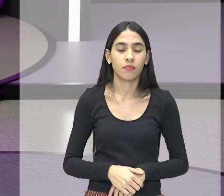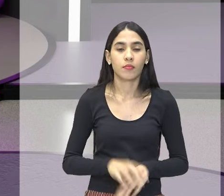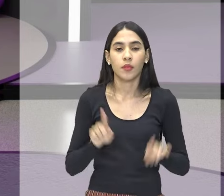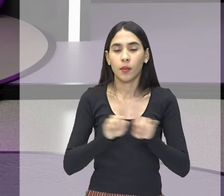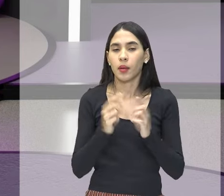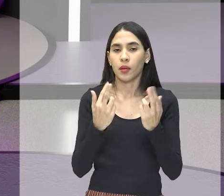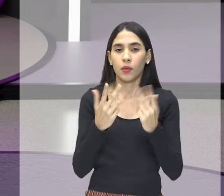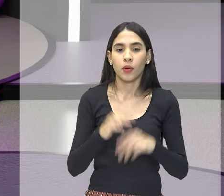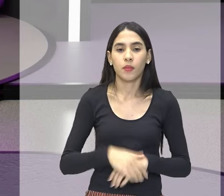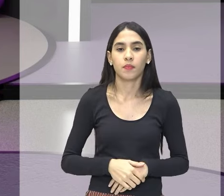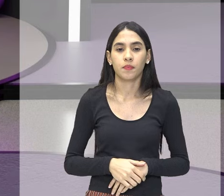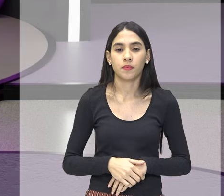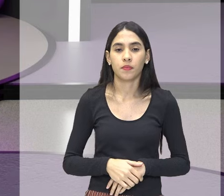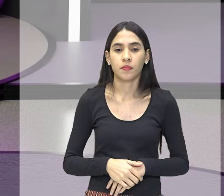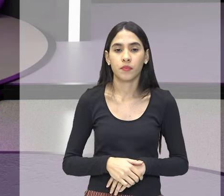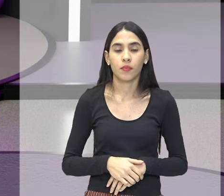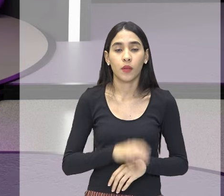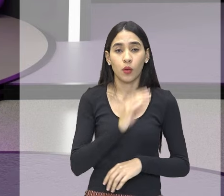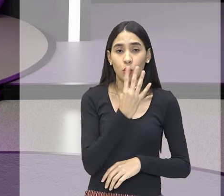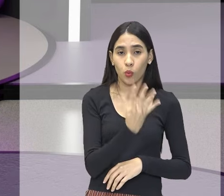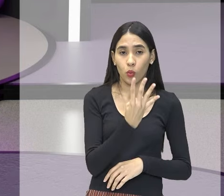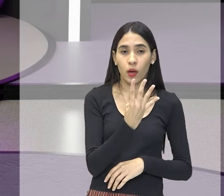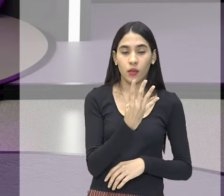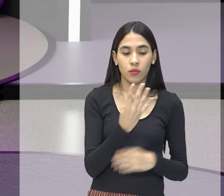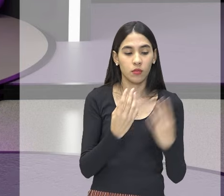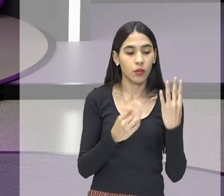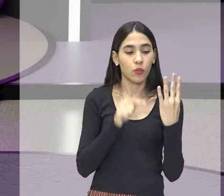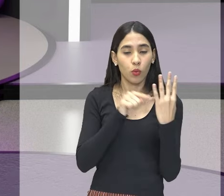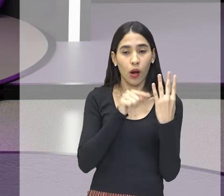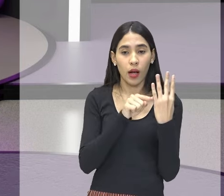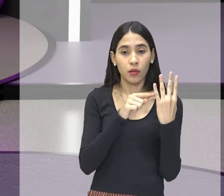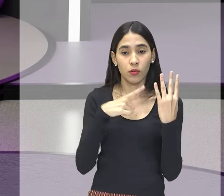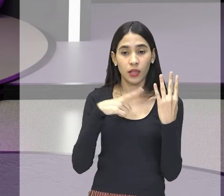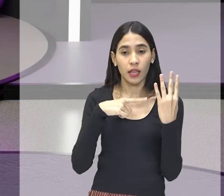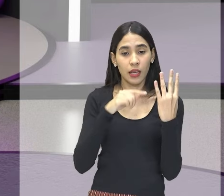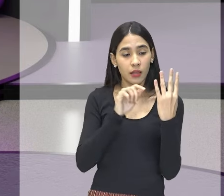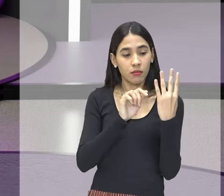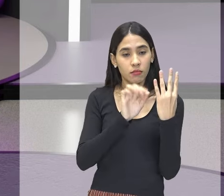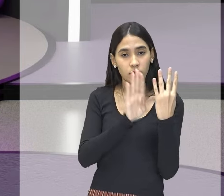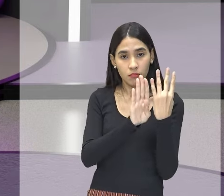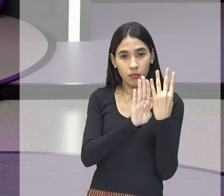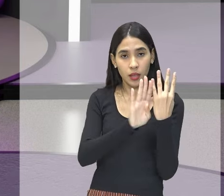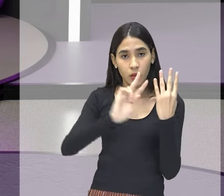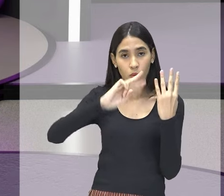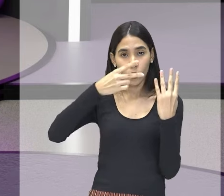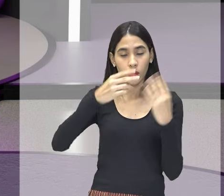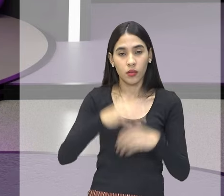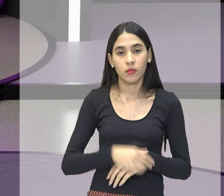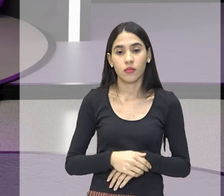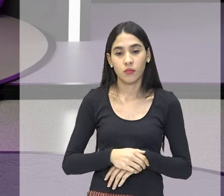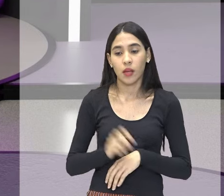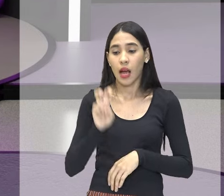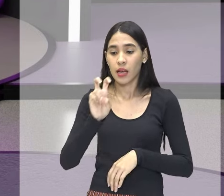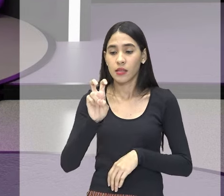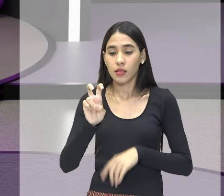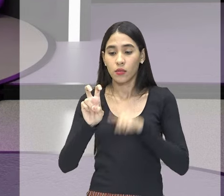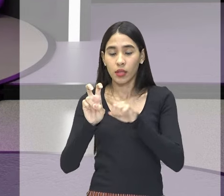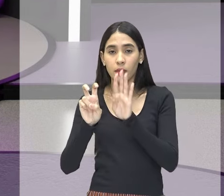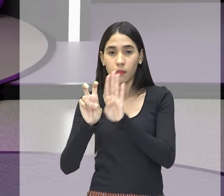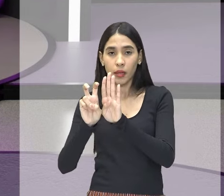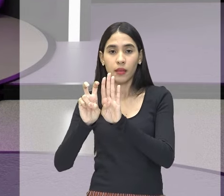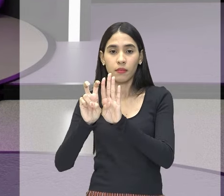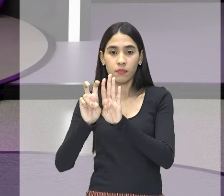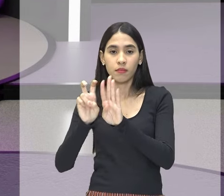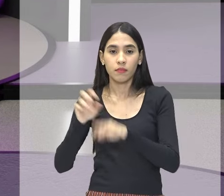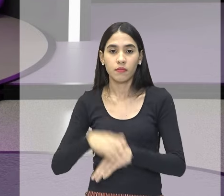para o B. Ali perto do 4, aí perto do 4, há o B ao quadrado. Lá no 5, há o B. Ali,